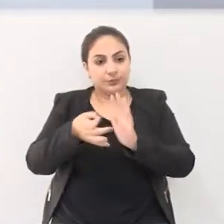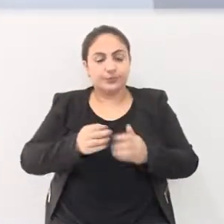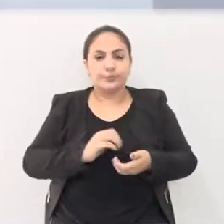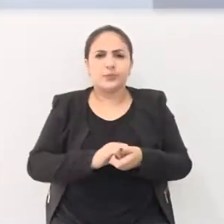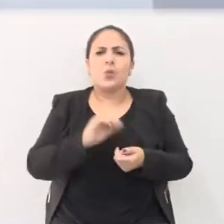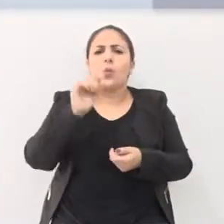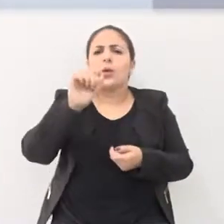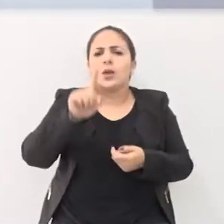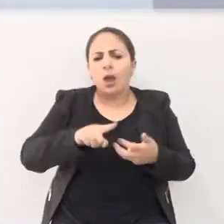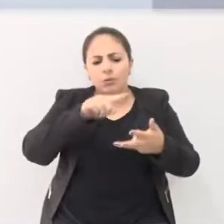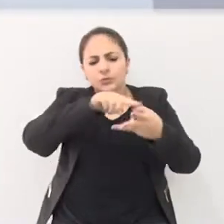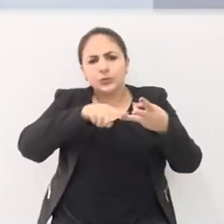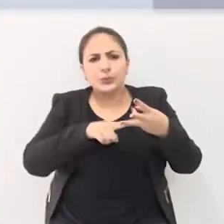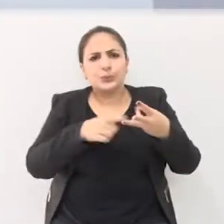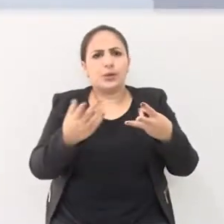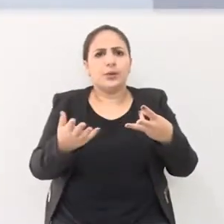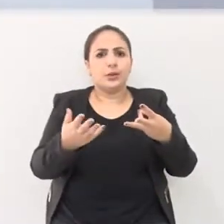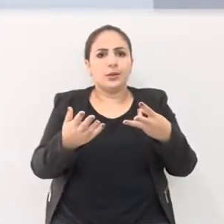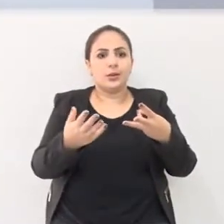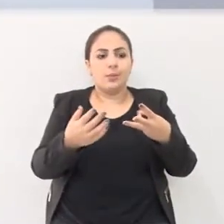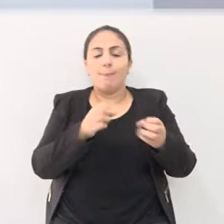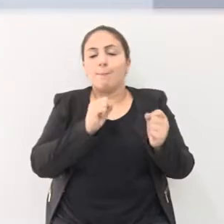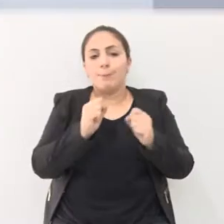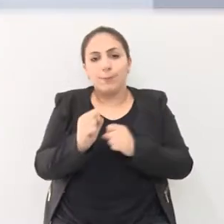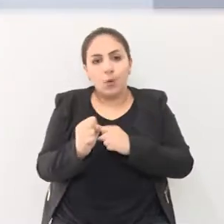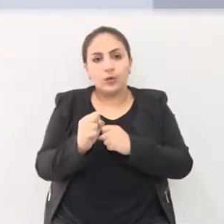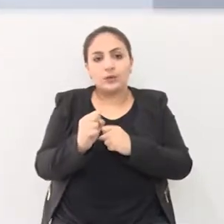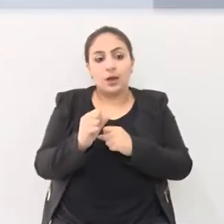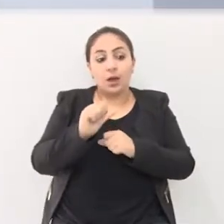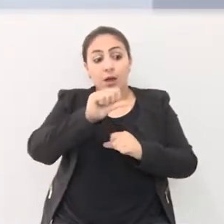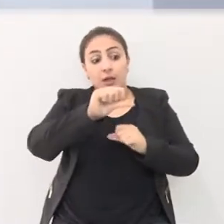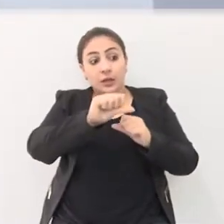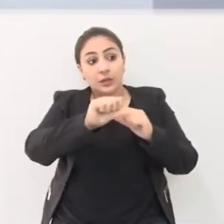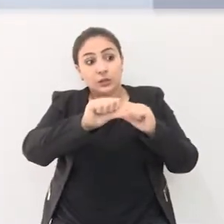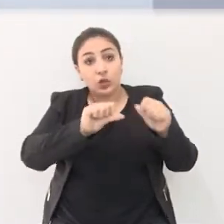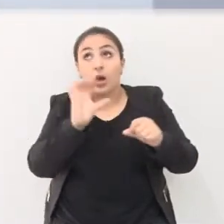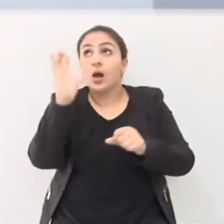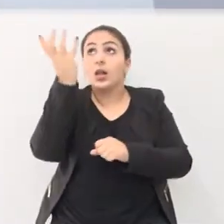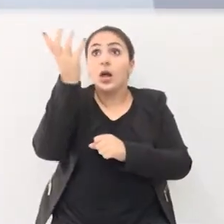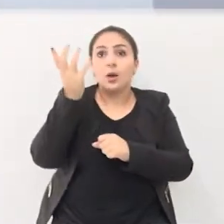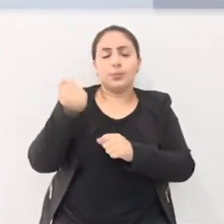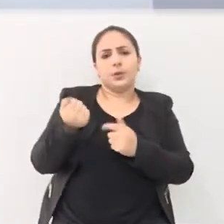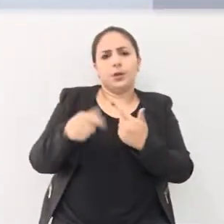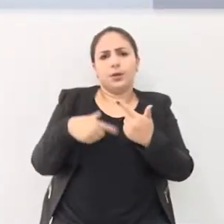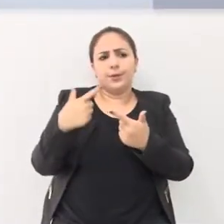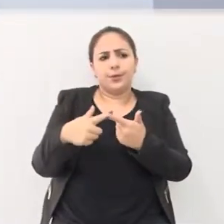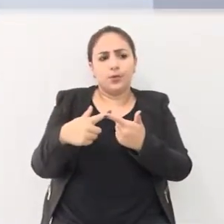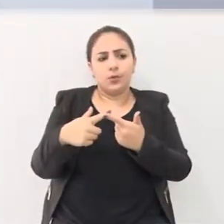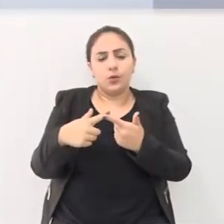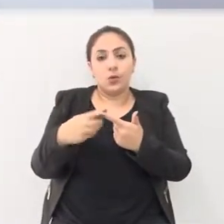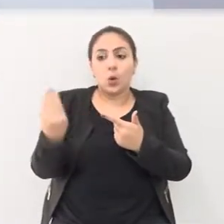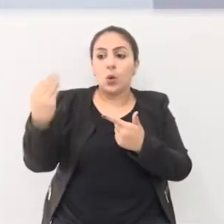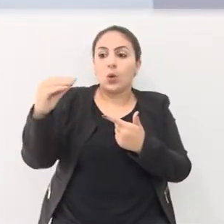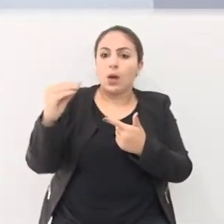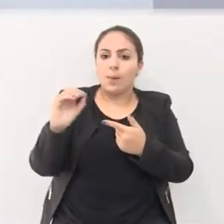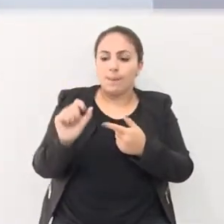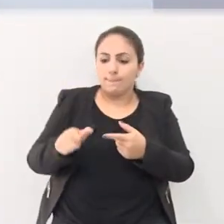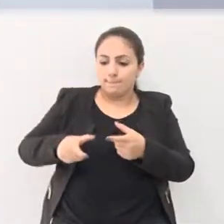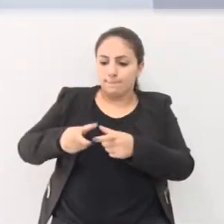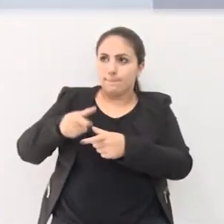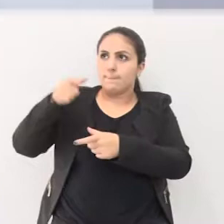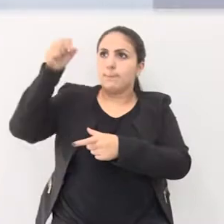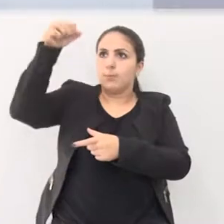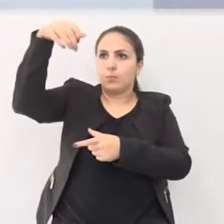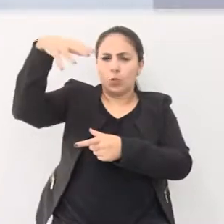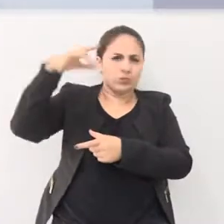indicações. O que são essas peças? Pode ser desde a troca de uma lâmpada, a instalação de um poste, uma lombada eletrônica, enfim,